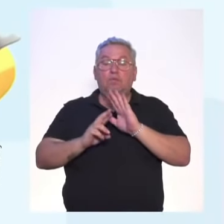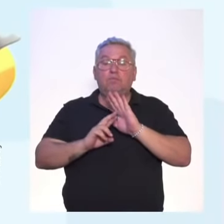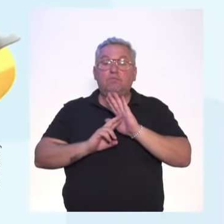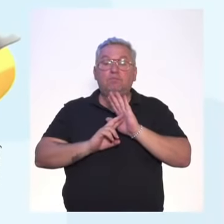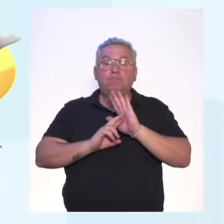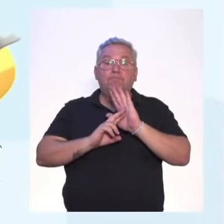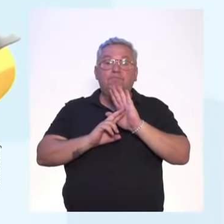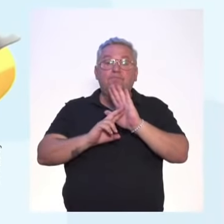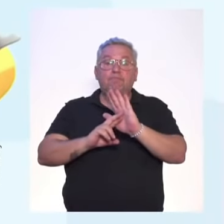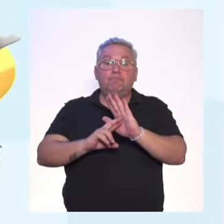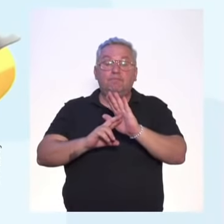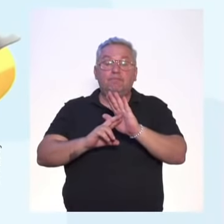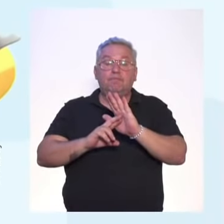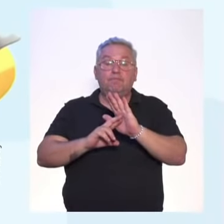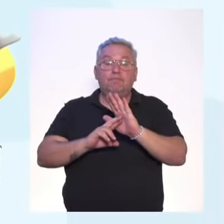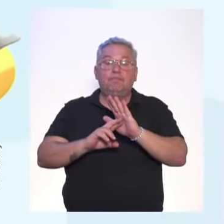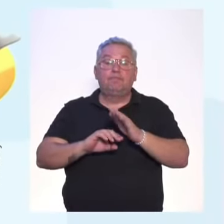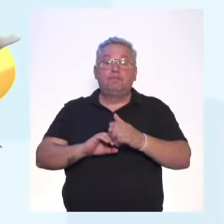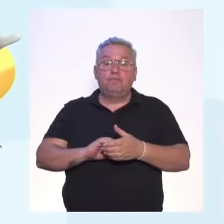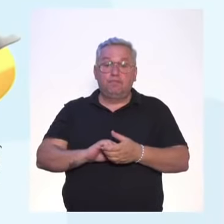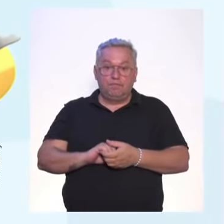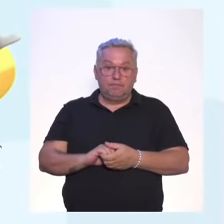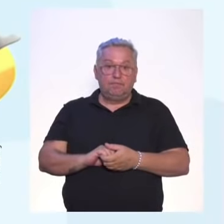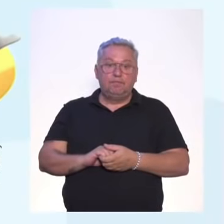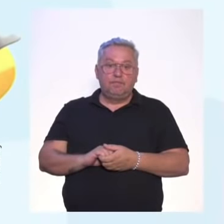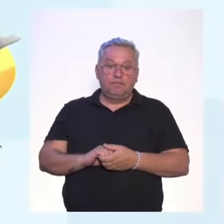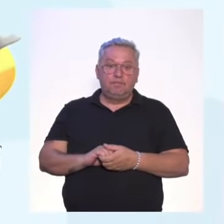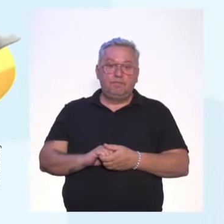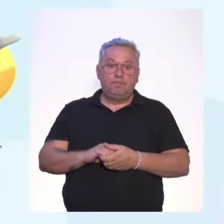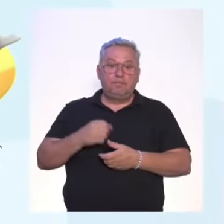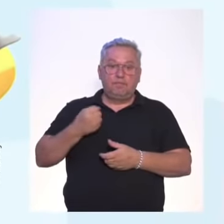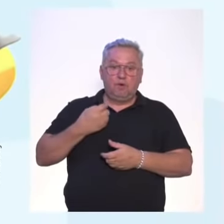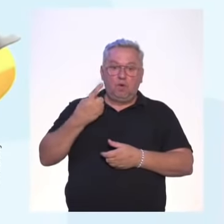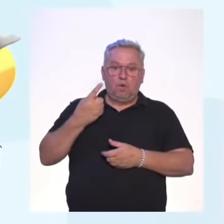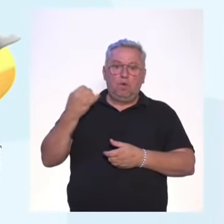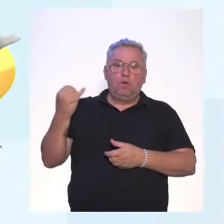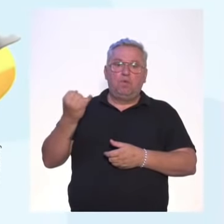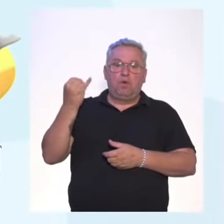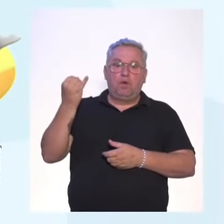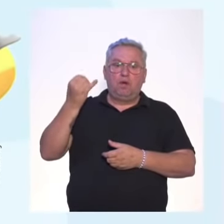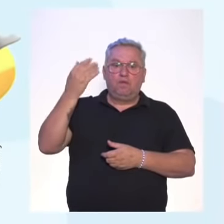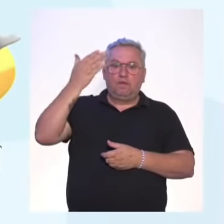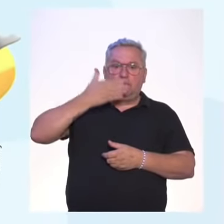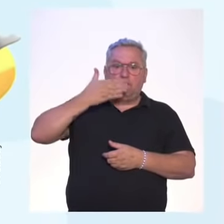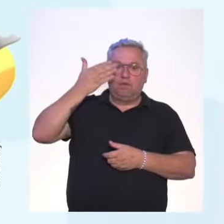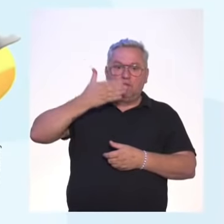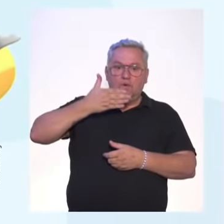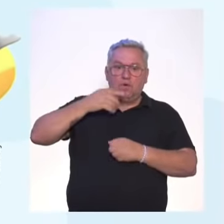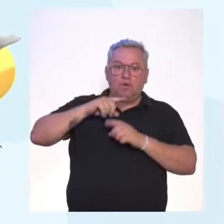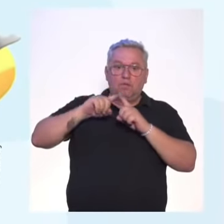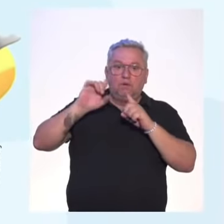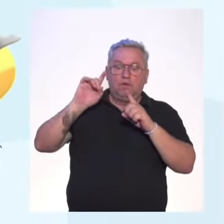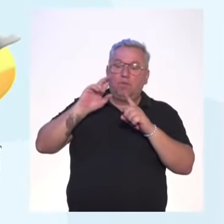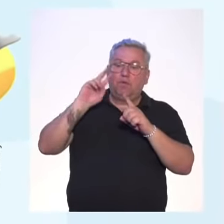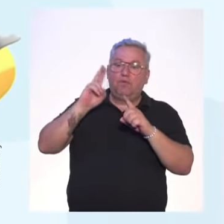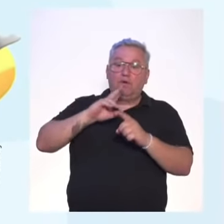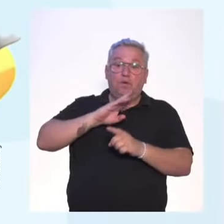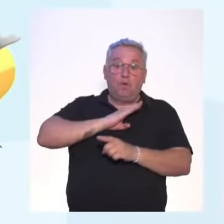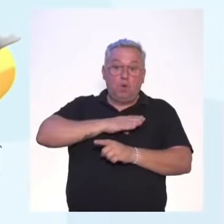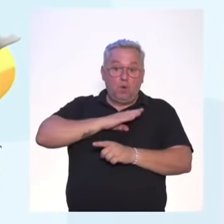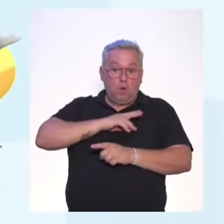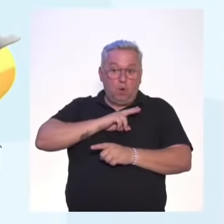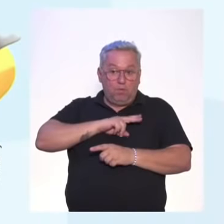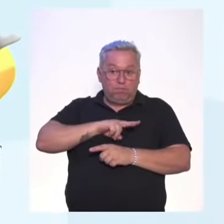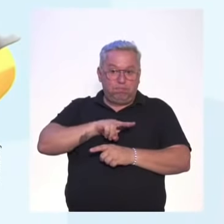Identifique e descreva a ideia que cada uma representa Então a primeira o essencial é invisível aos olhos e só